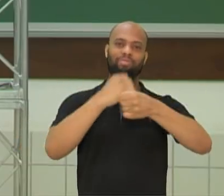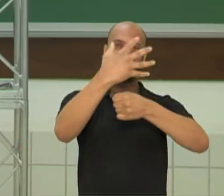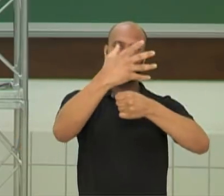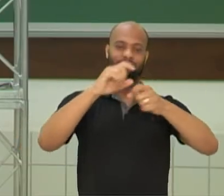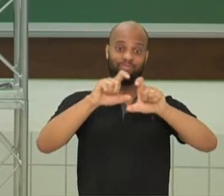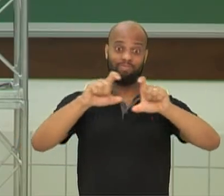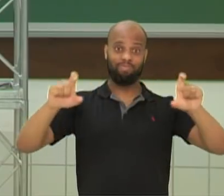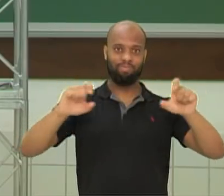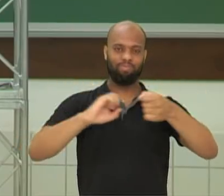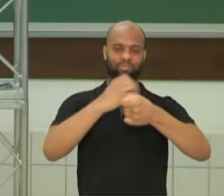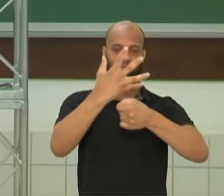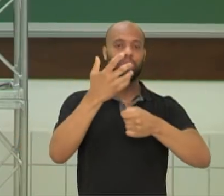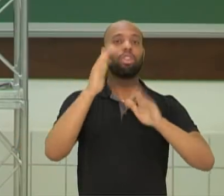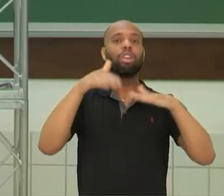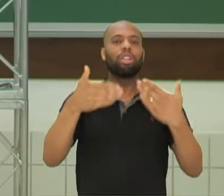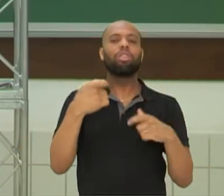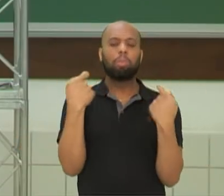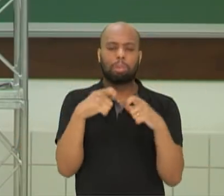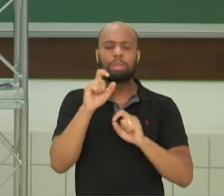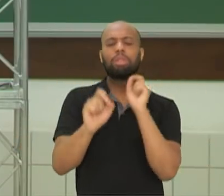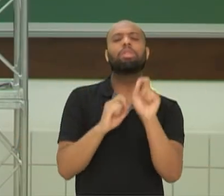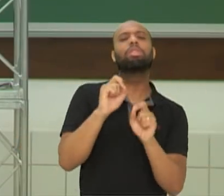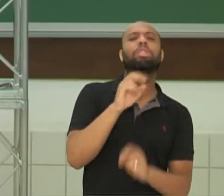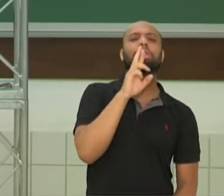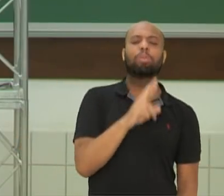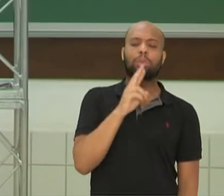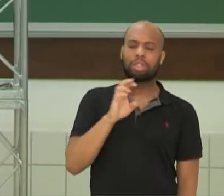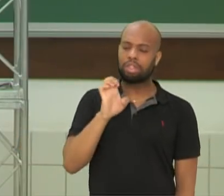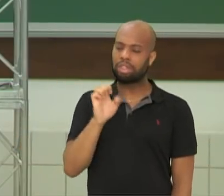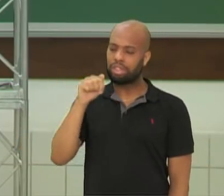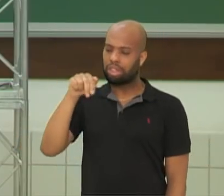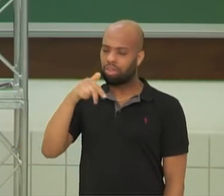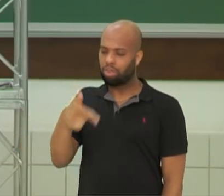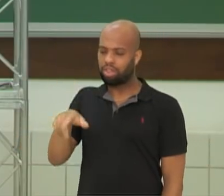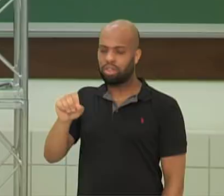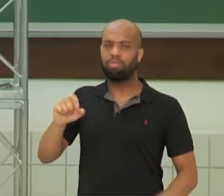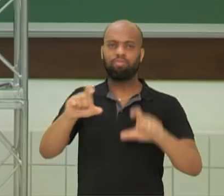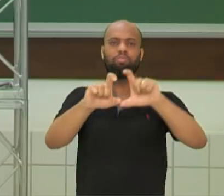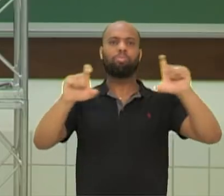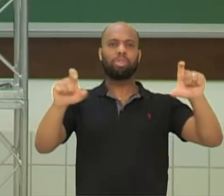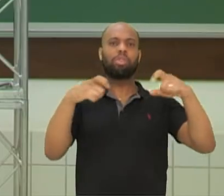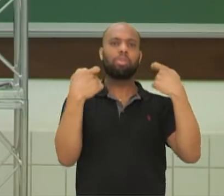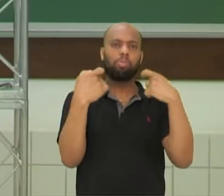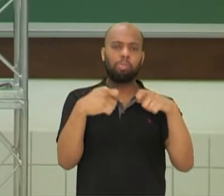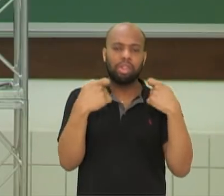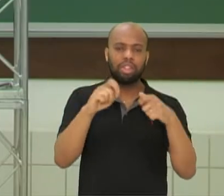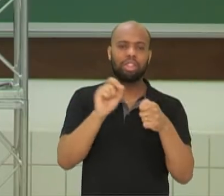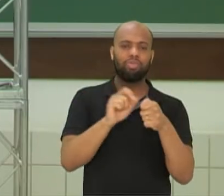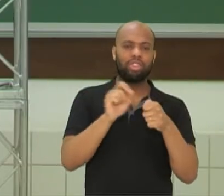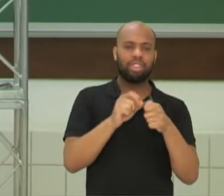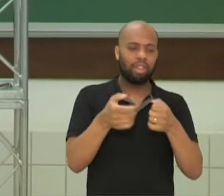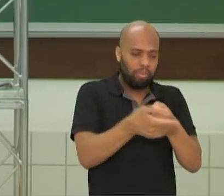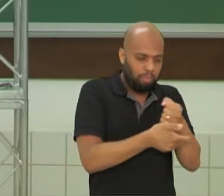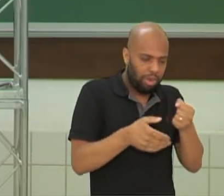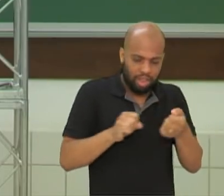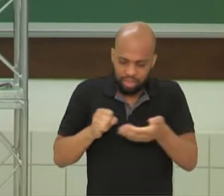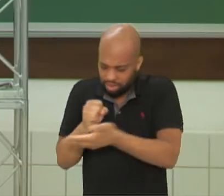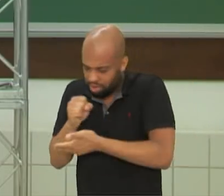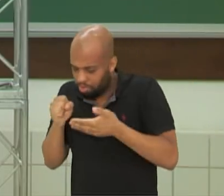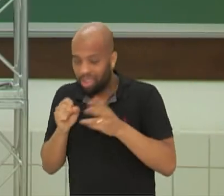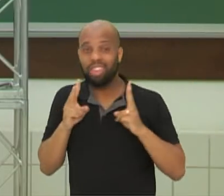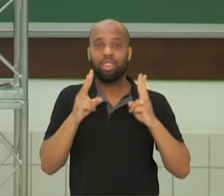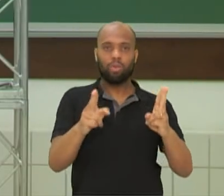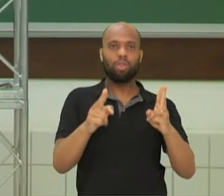é necessário, para resolver a equação exponencial, é necessário você igualar as bases,